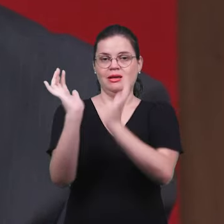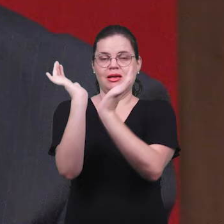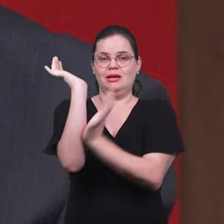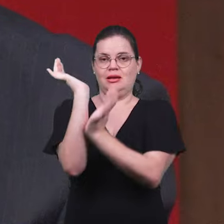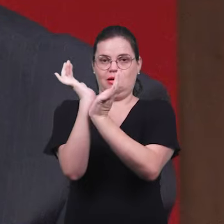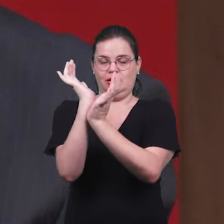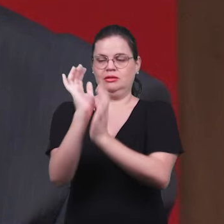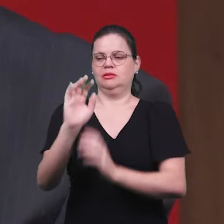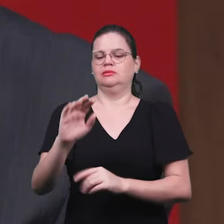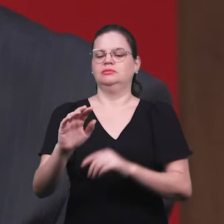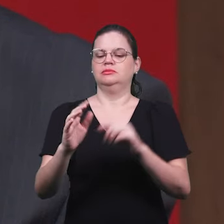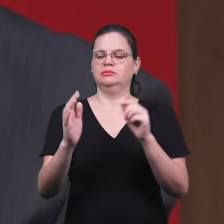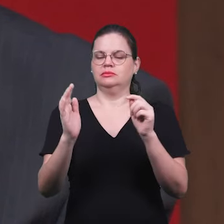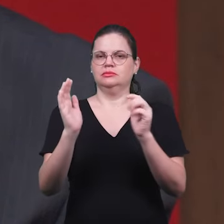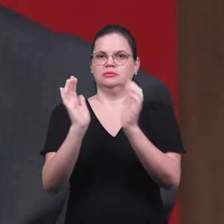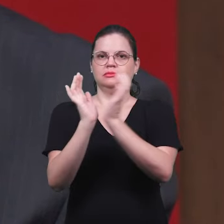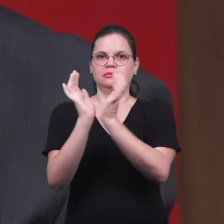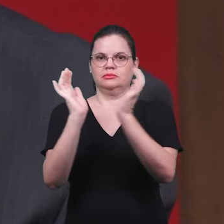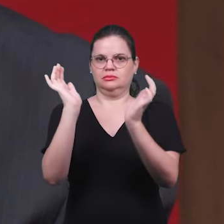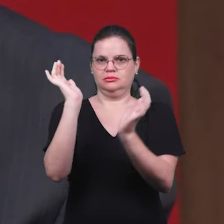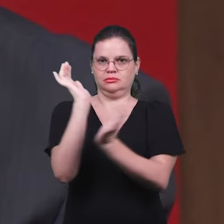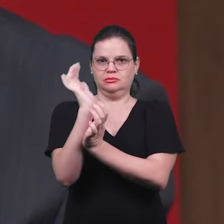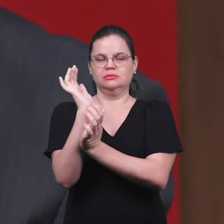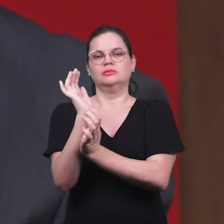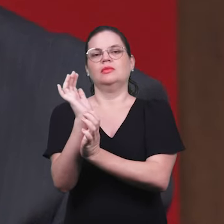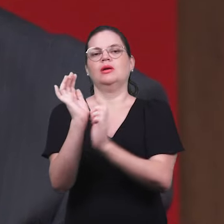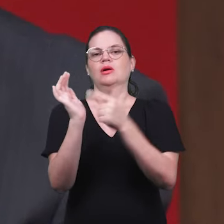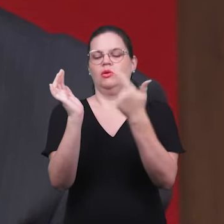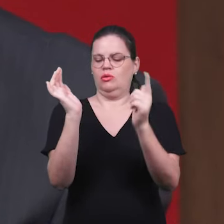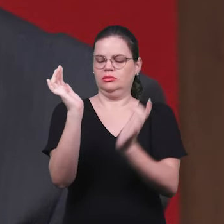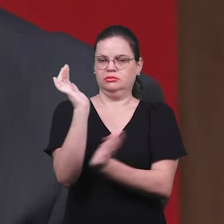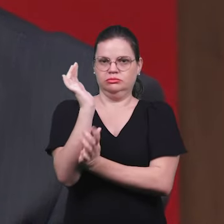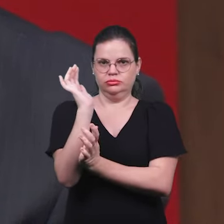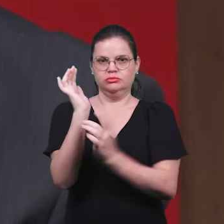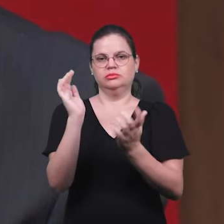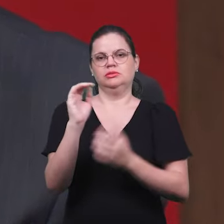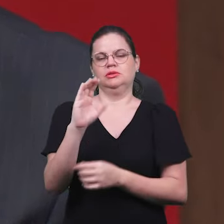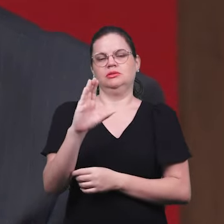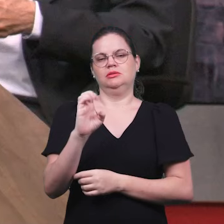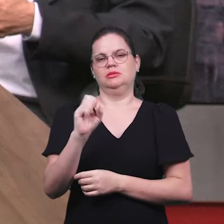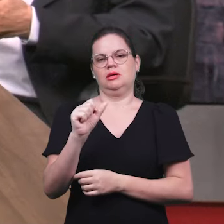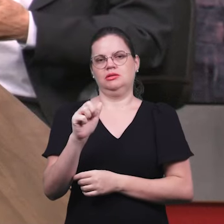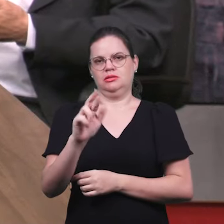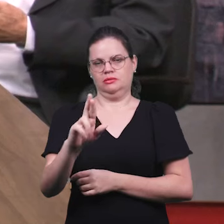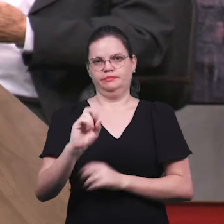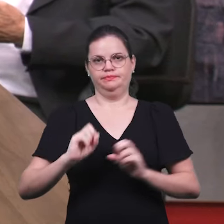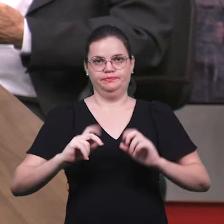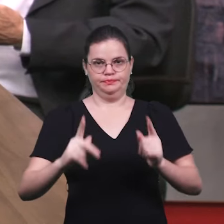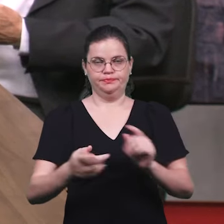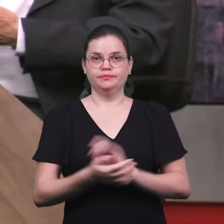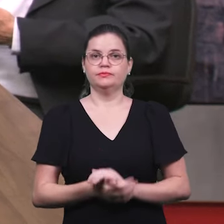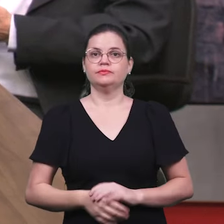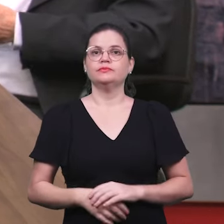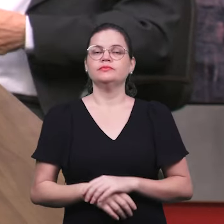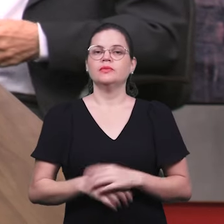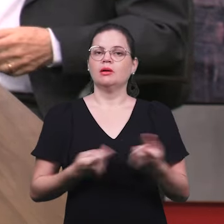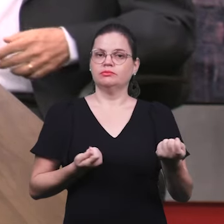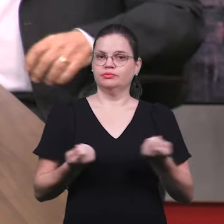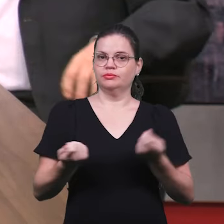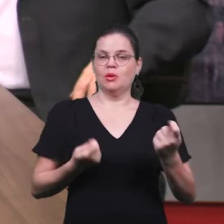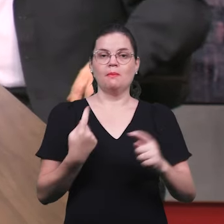invasões constantes e do problema da decadência romana, não é?